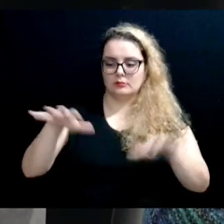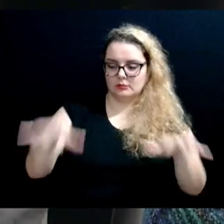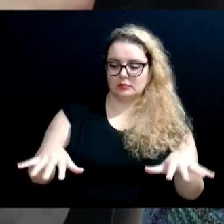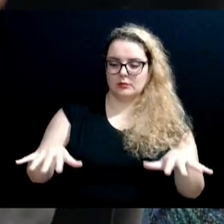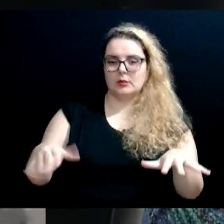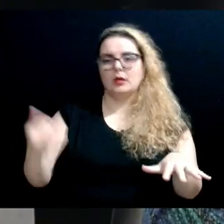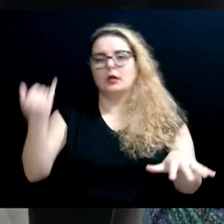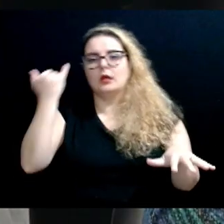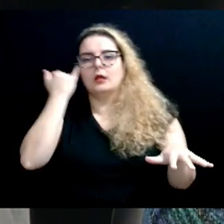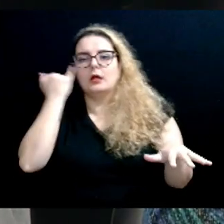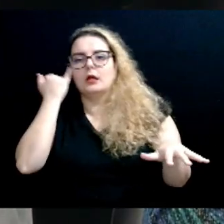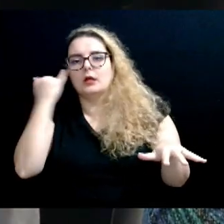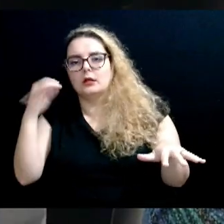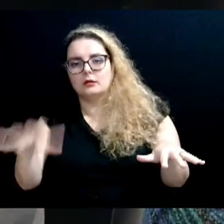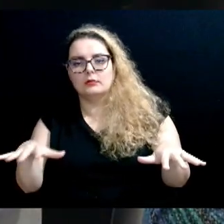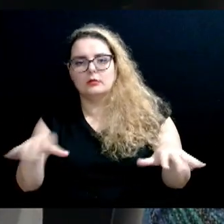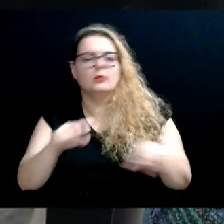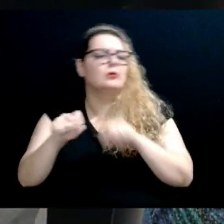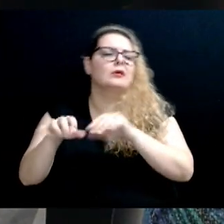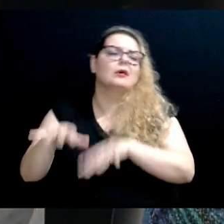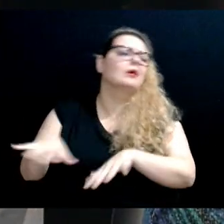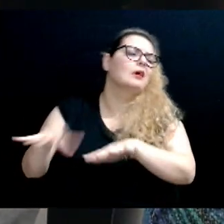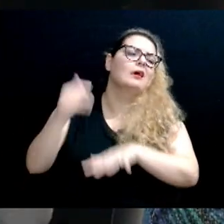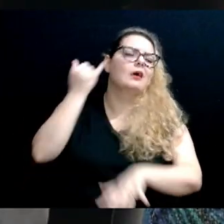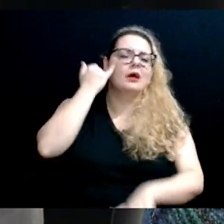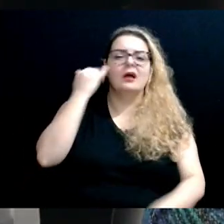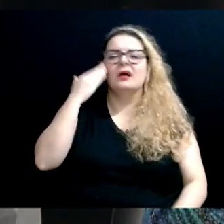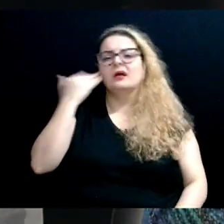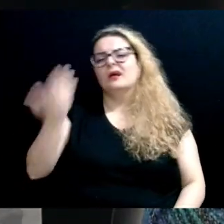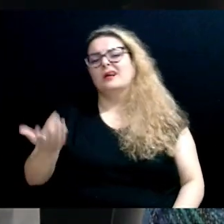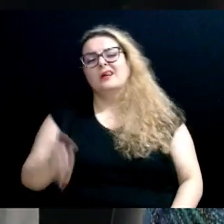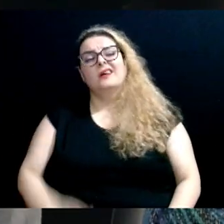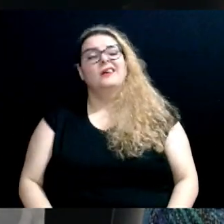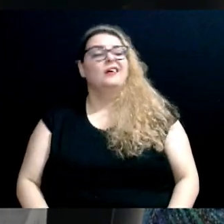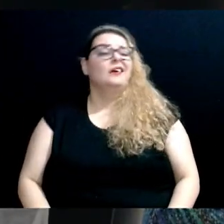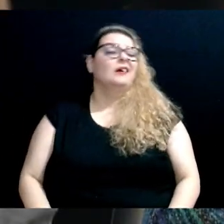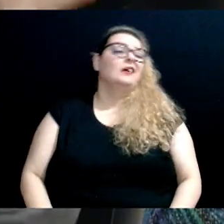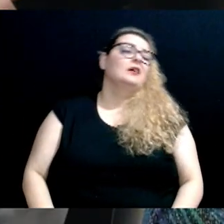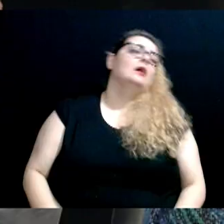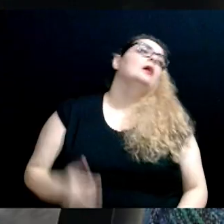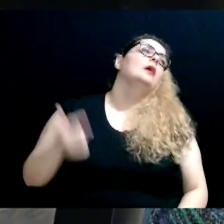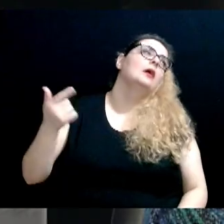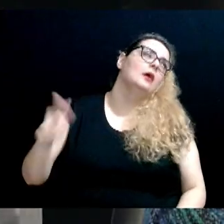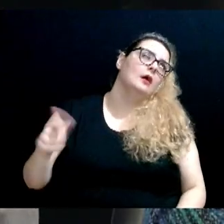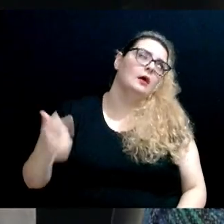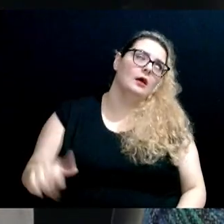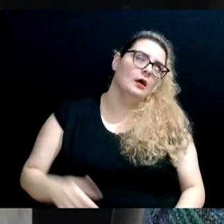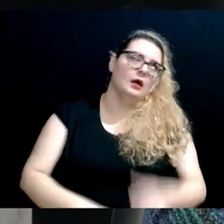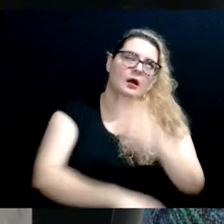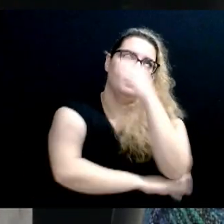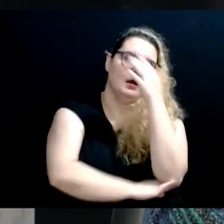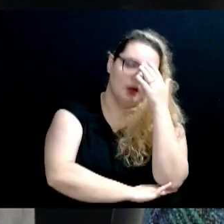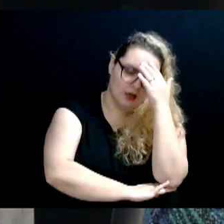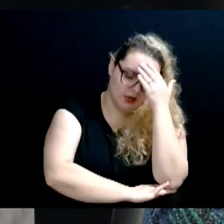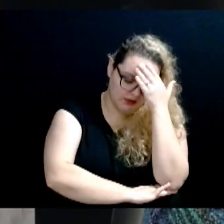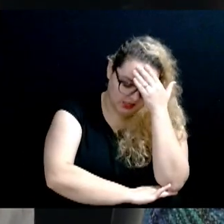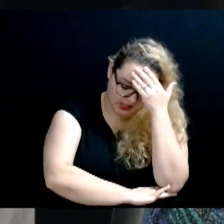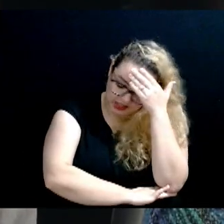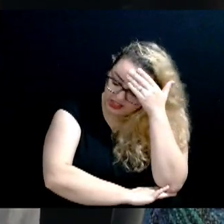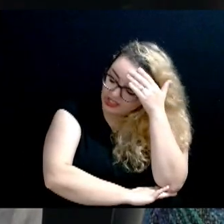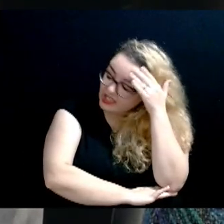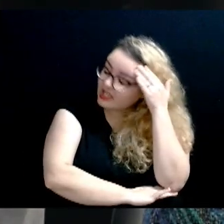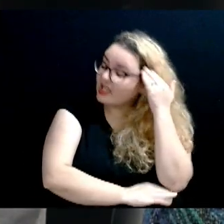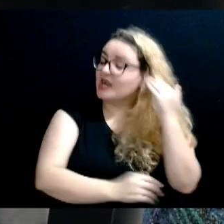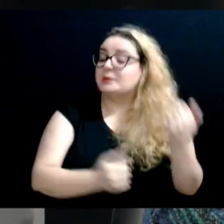O que é a zona da preguiça? Sabe aquelas tarefas que são super repetitivas, que é preparar uma apresentação, mudar a formatação de